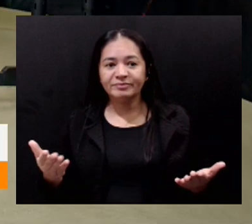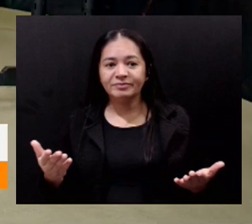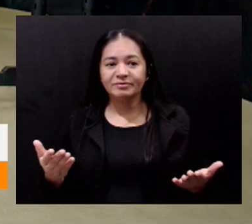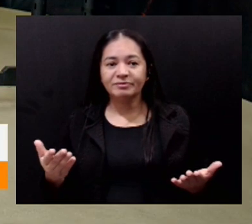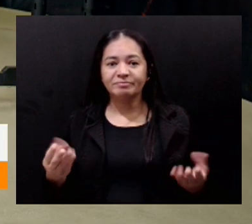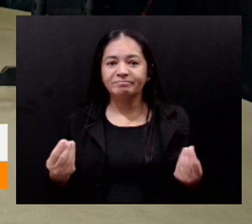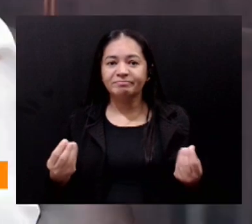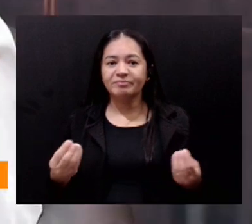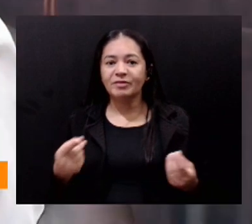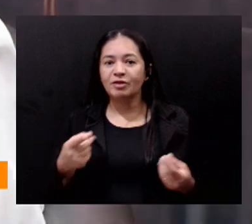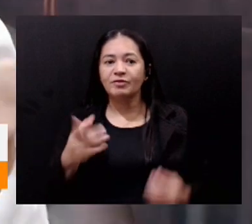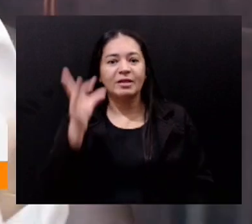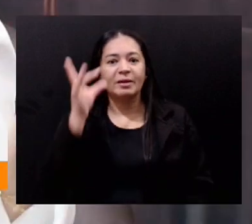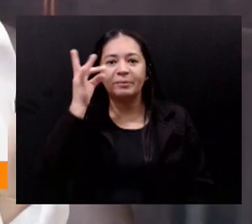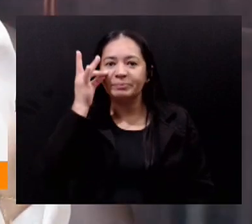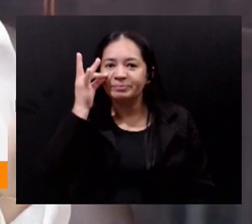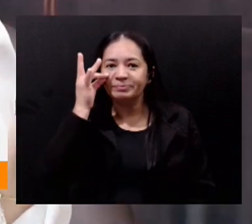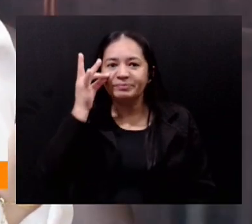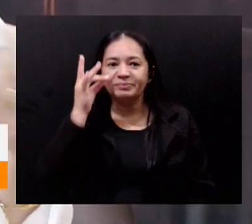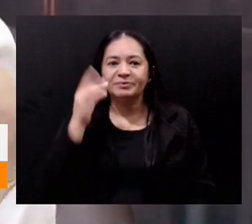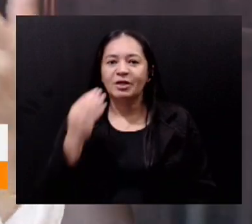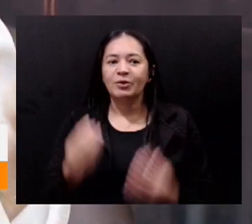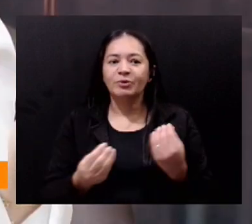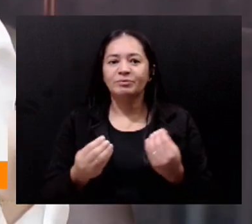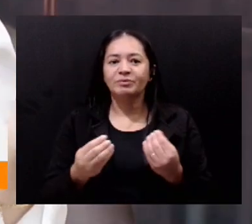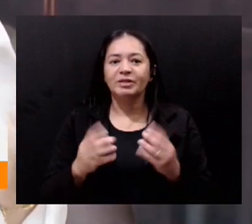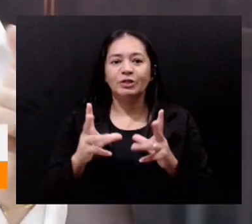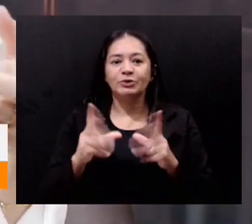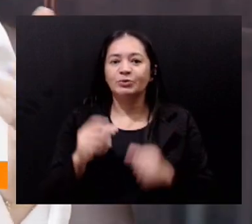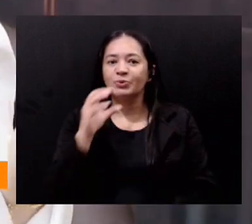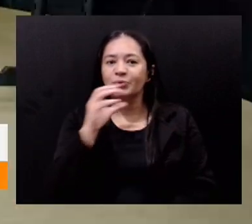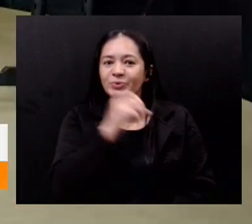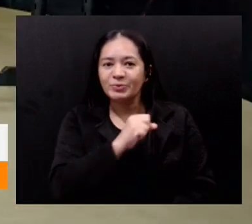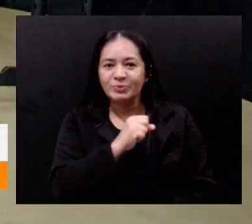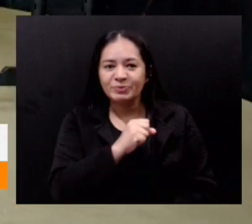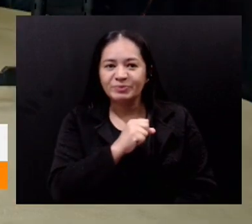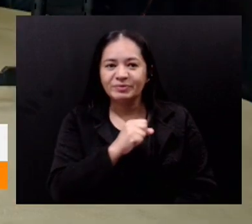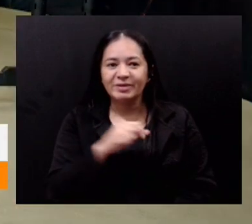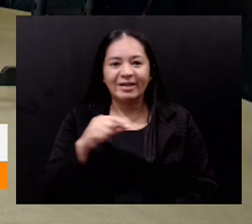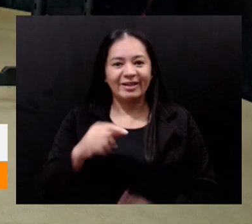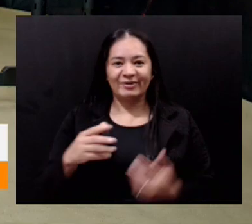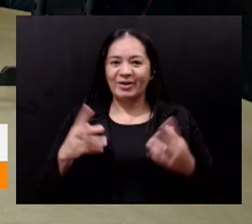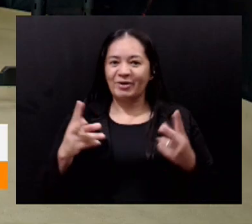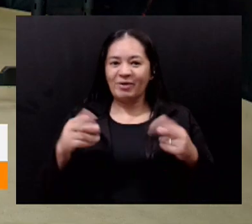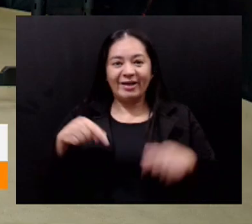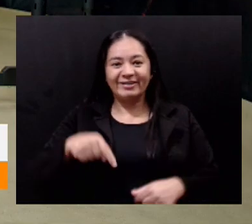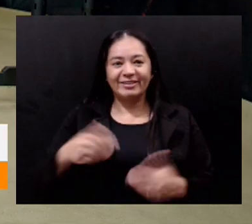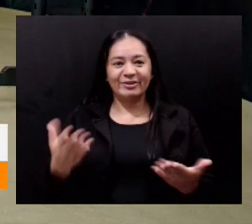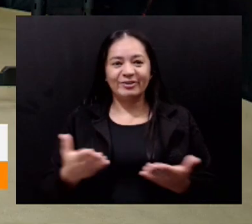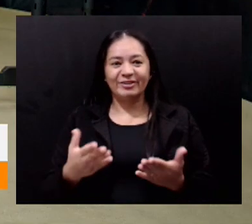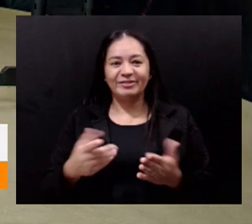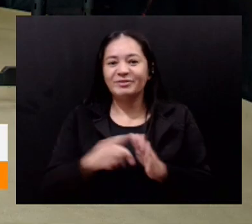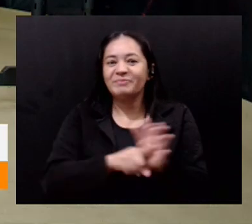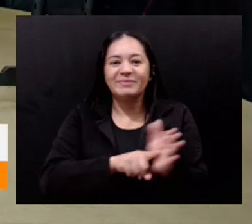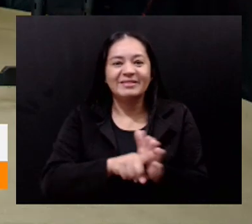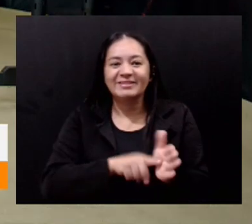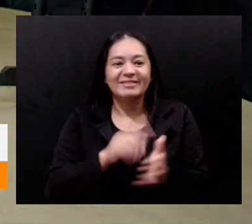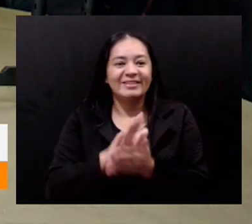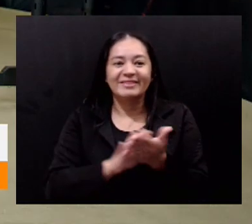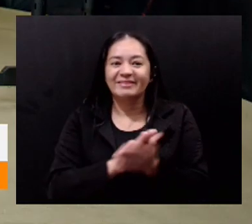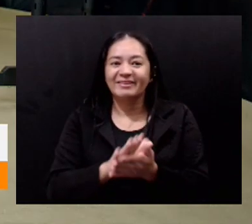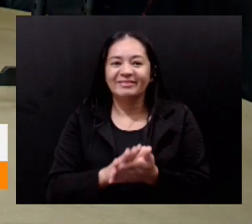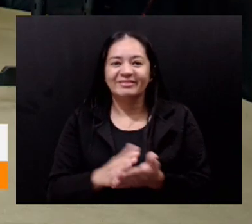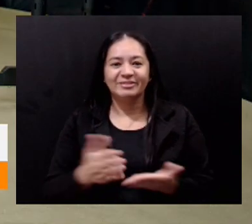né, você é tudo muito rápido. Sim, É igual é aqui, verdade. Você né, não pode então pesquisar você não pode nada, né. pesquisar nada. Então é